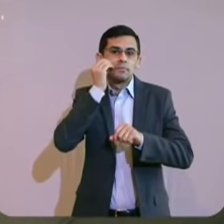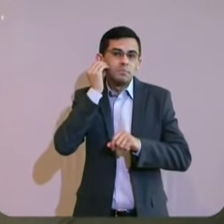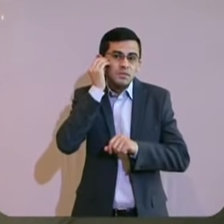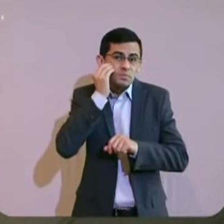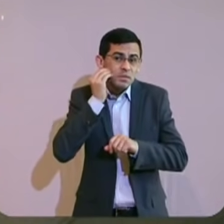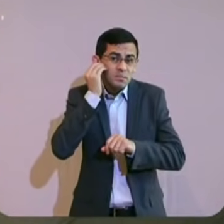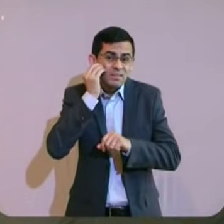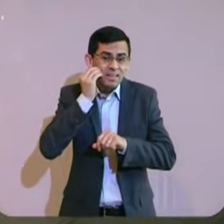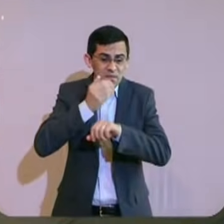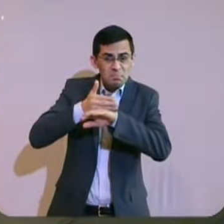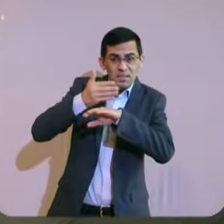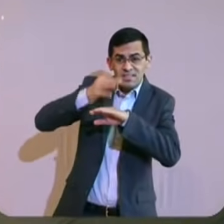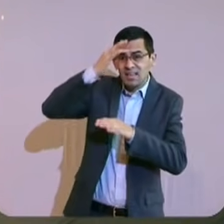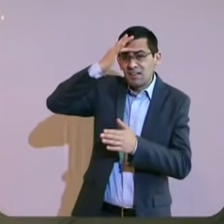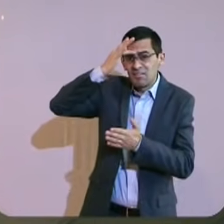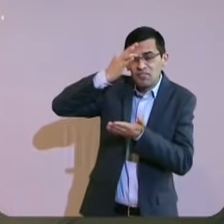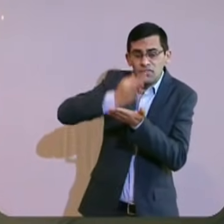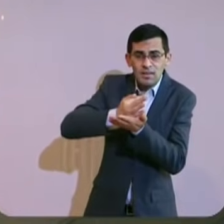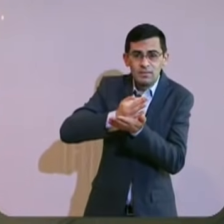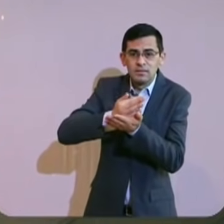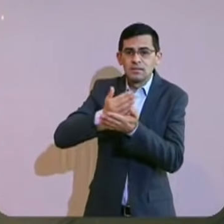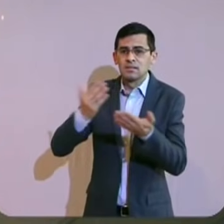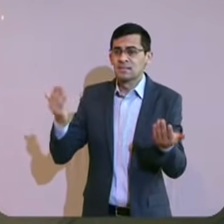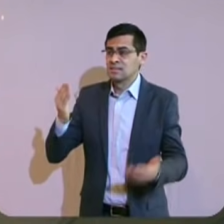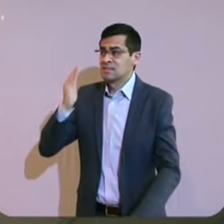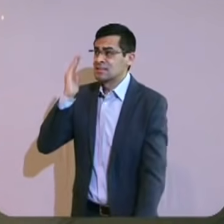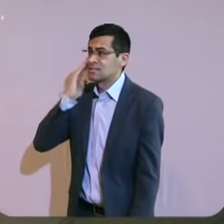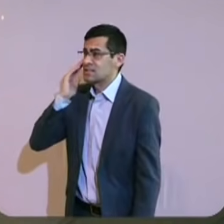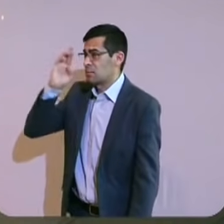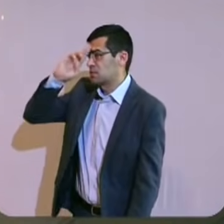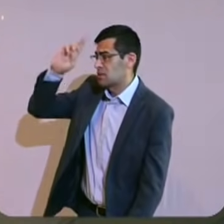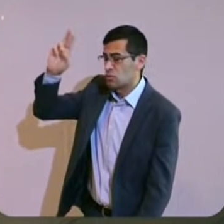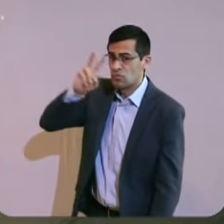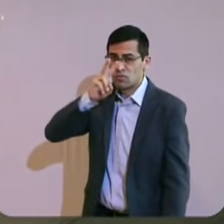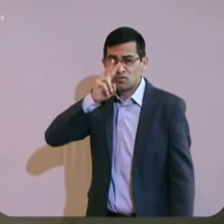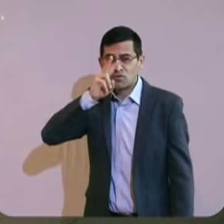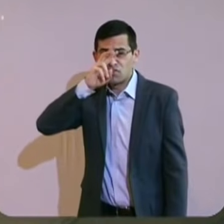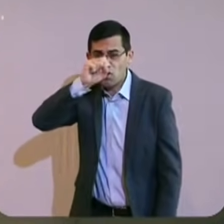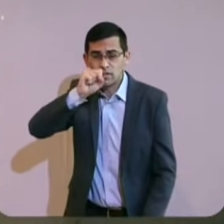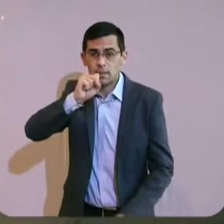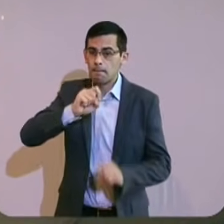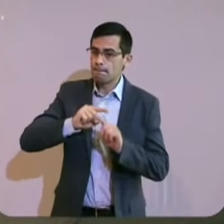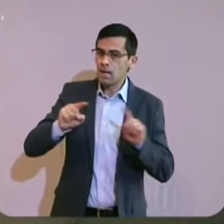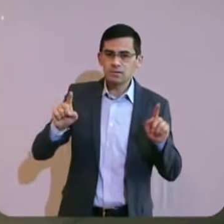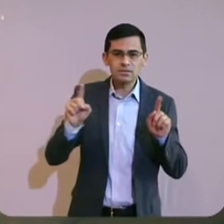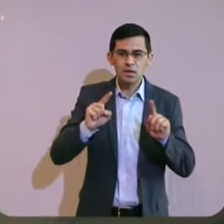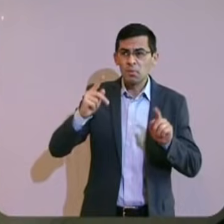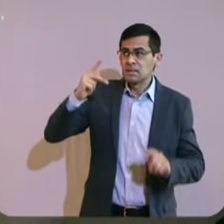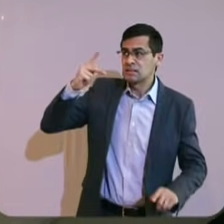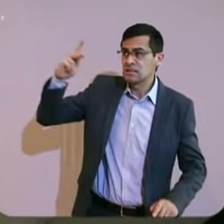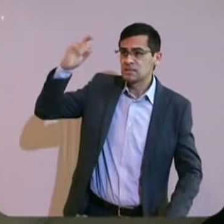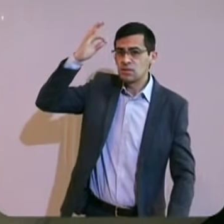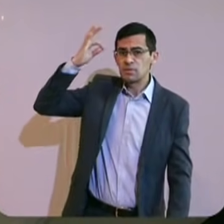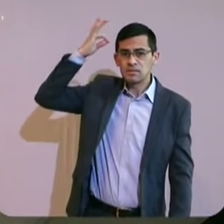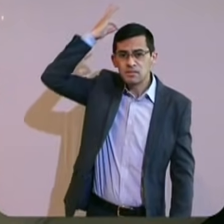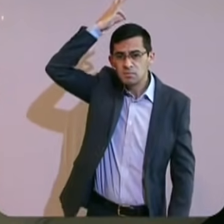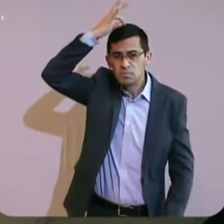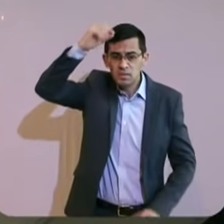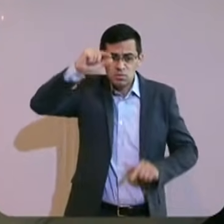fé. Sabe, Senhor, não é por força nem por violência, mas é pelo teu